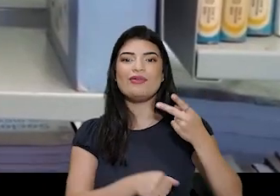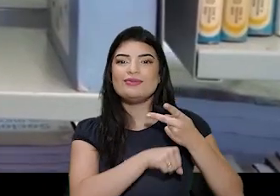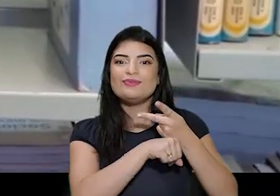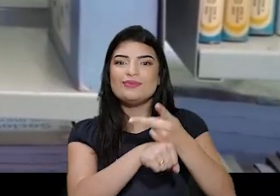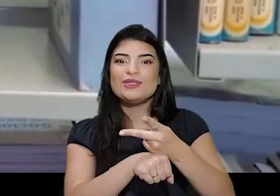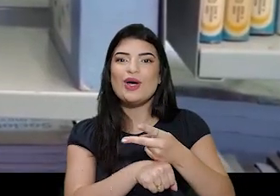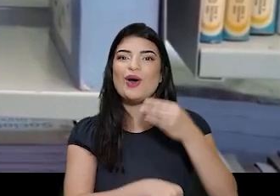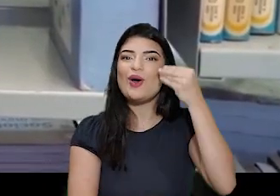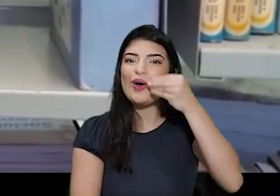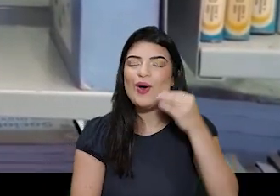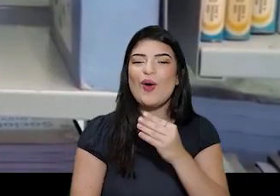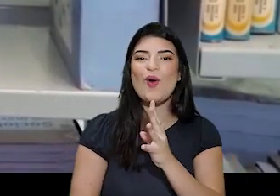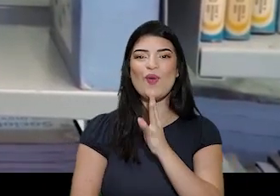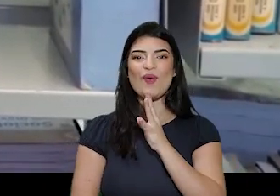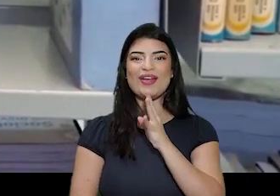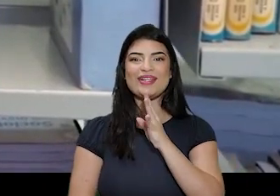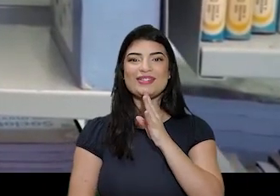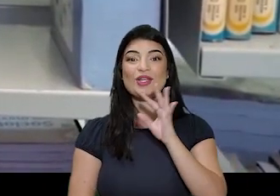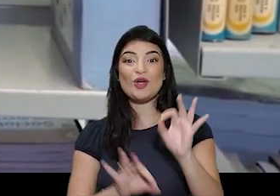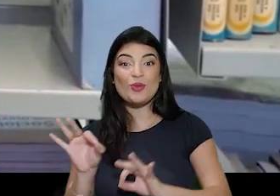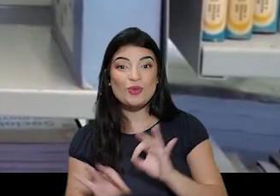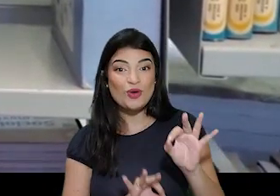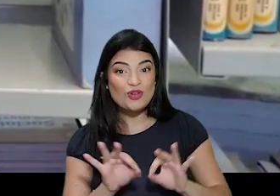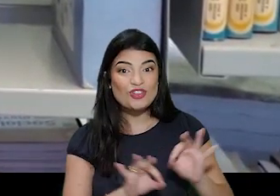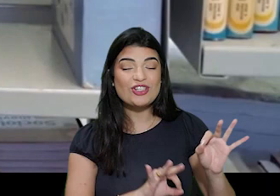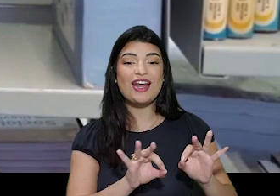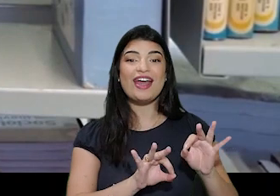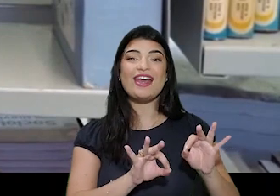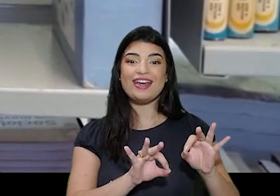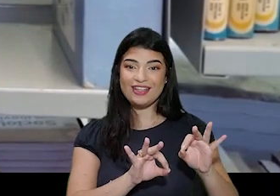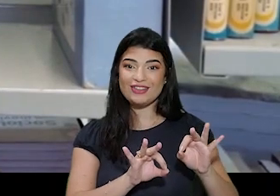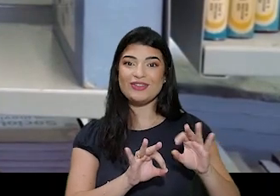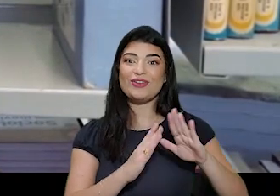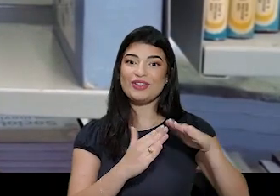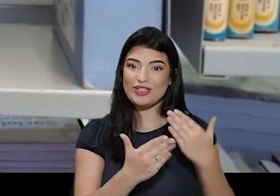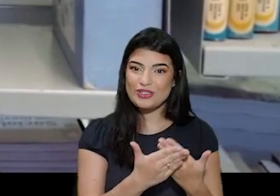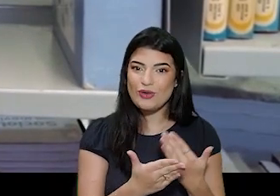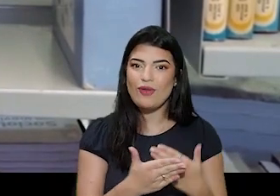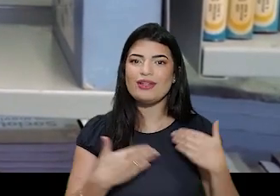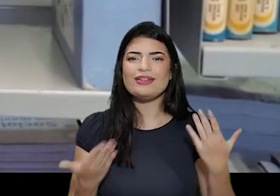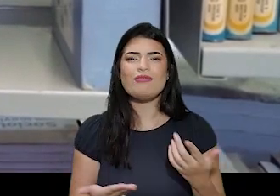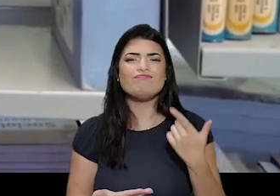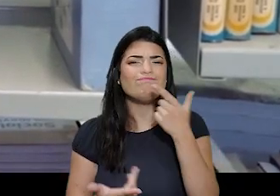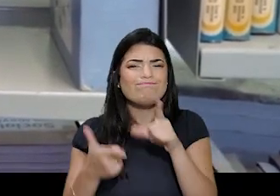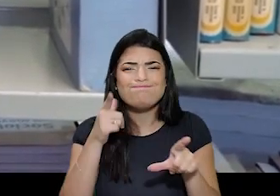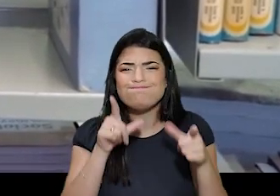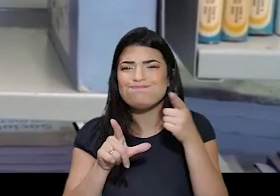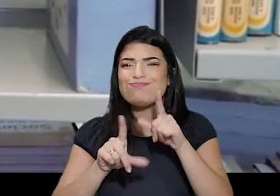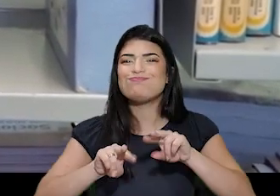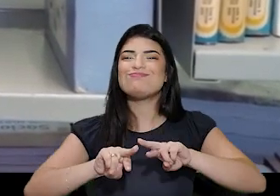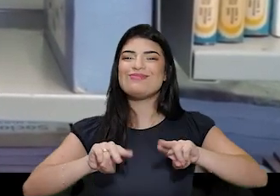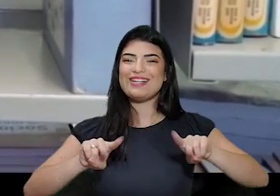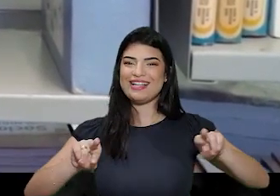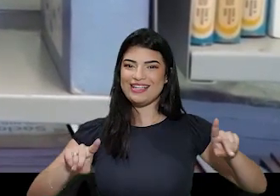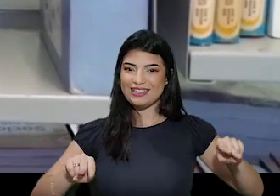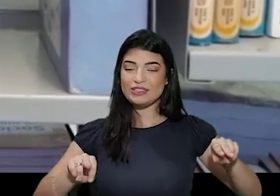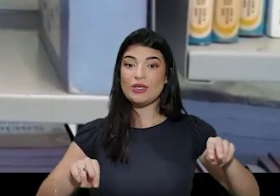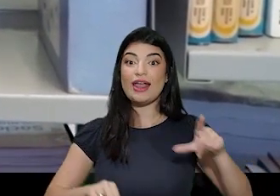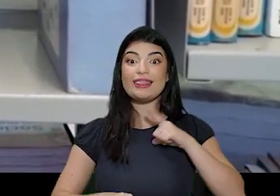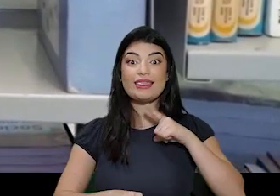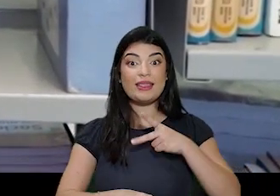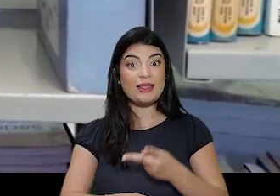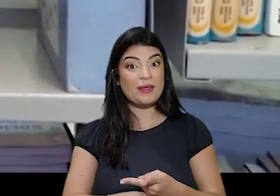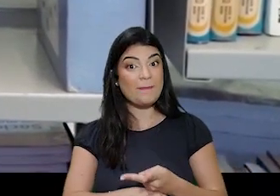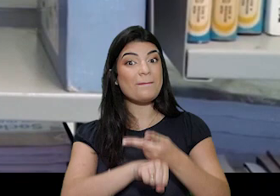conhecimento, a participar de projetos fora da escola. Então nós tivemos muitos ganhos com isso.